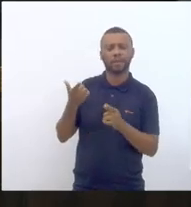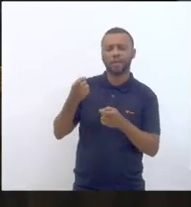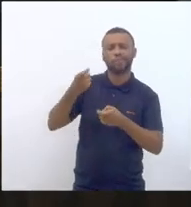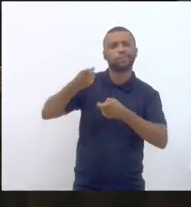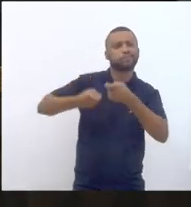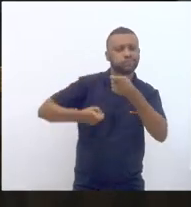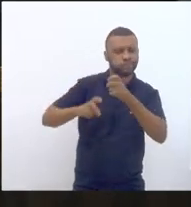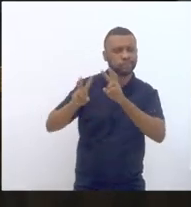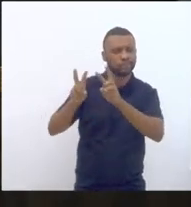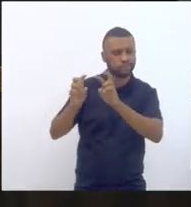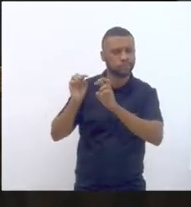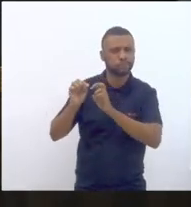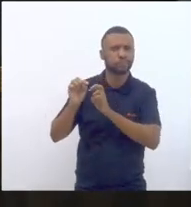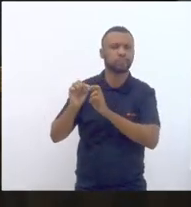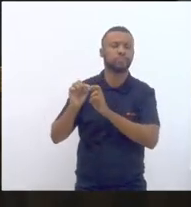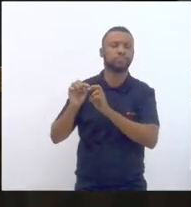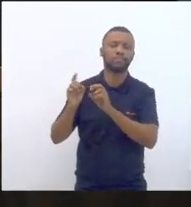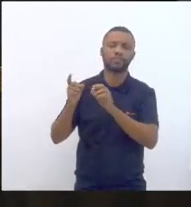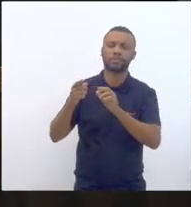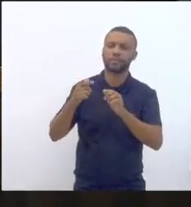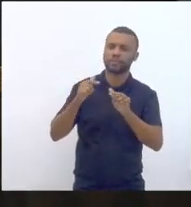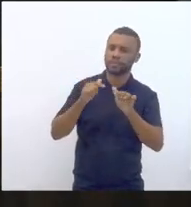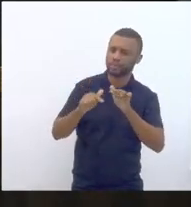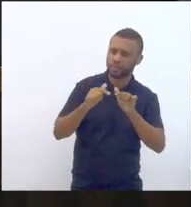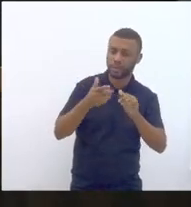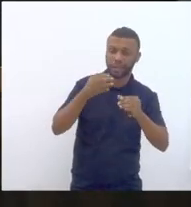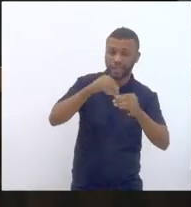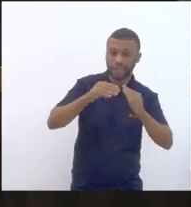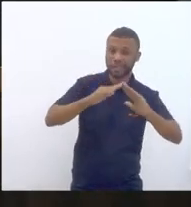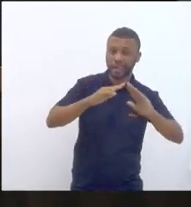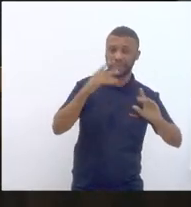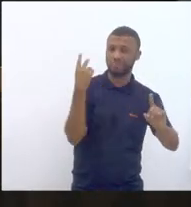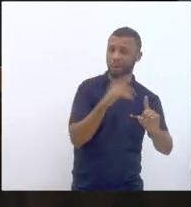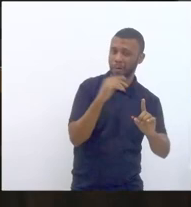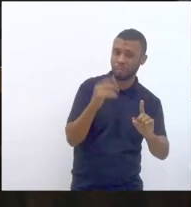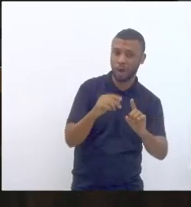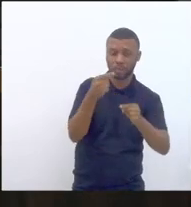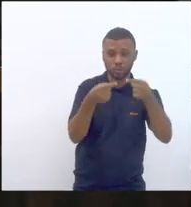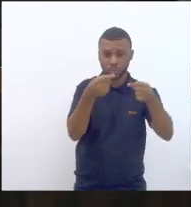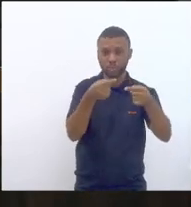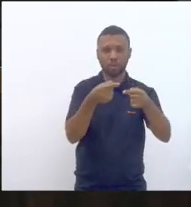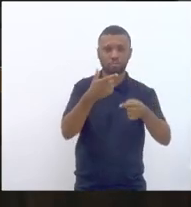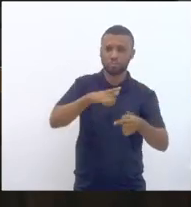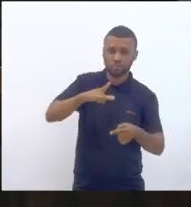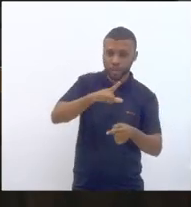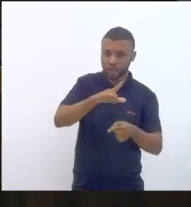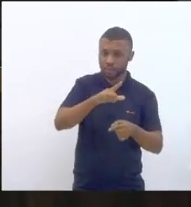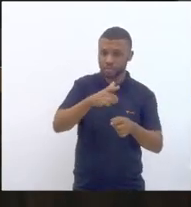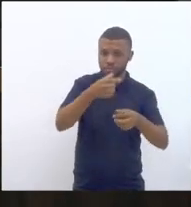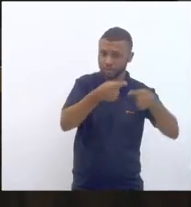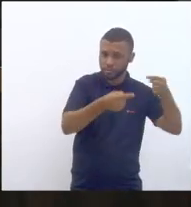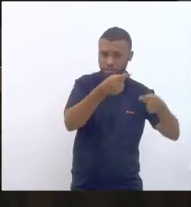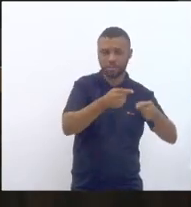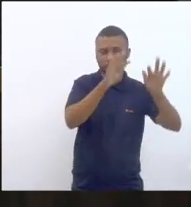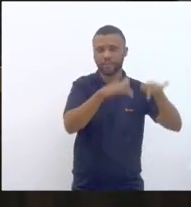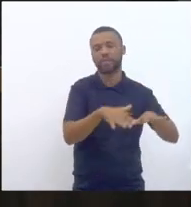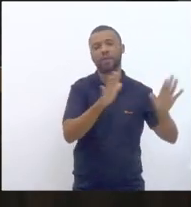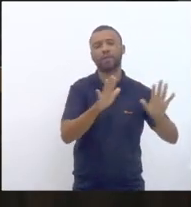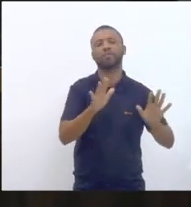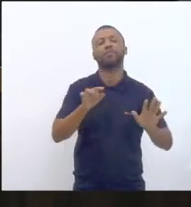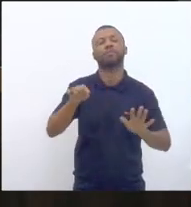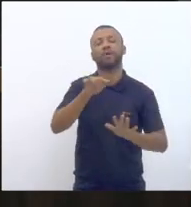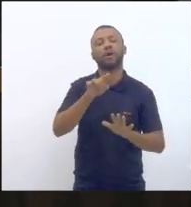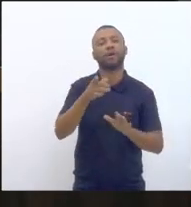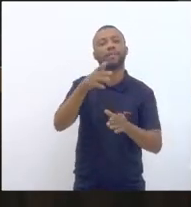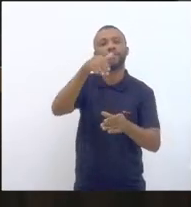sexual, doméstica e familiar. Em discussão, não havendo quem queira discutir, encerrada a discussão. Em votação, emenda de